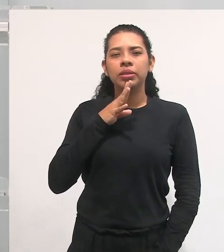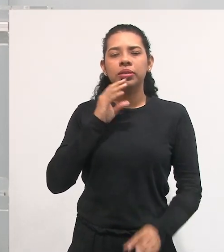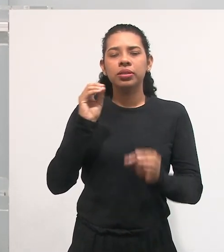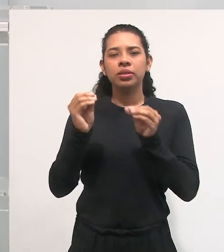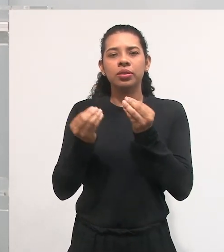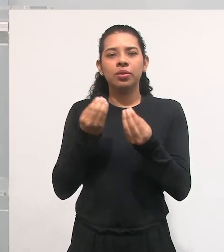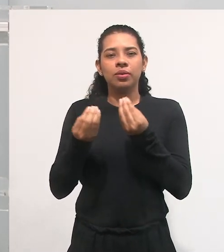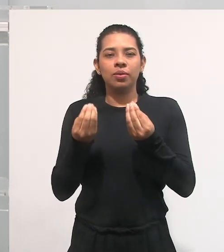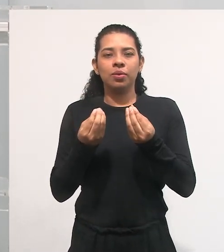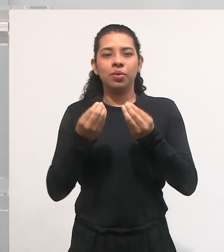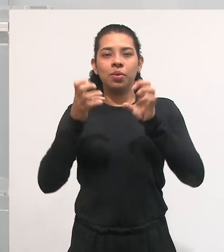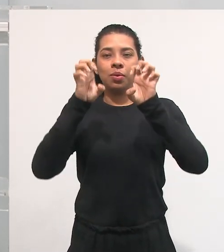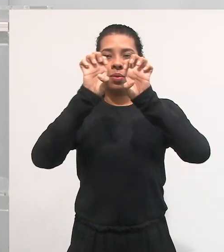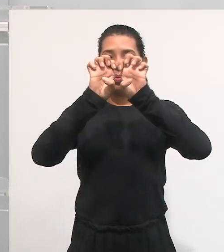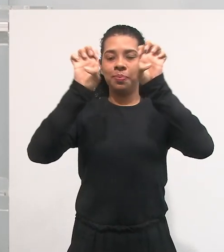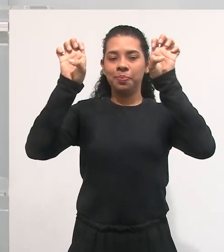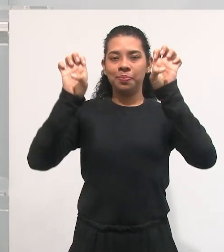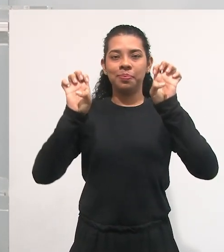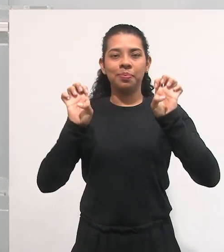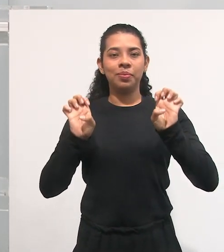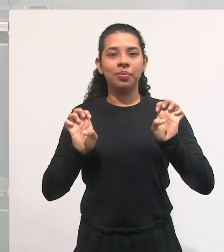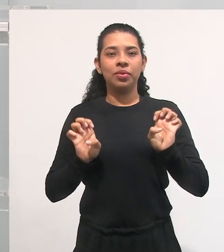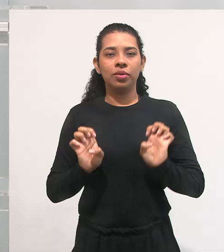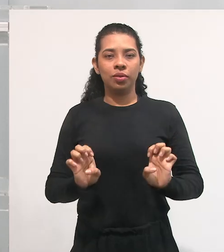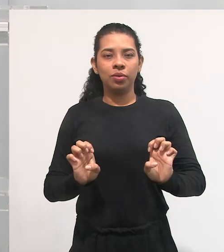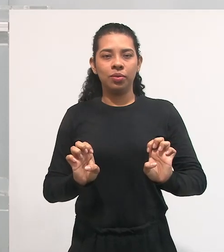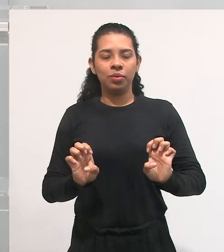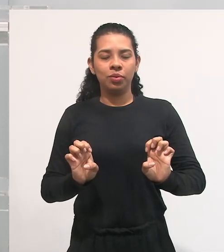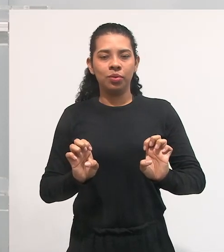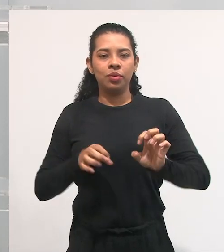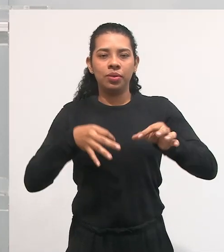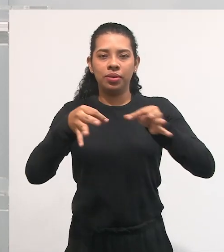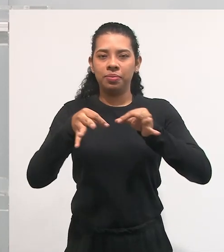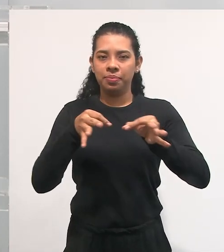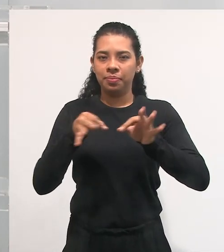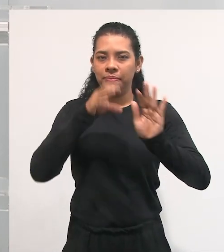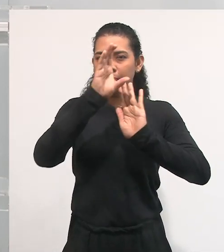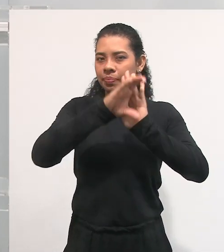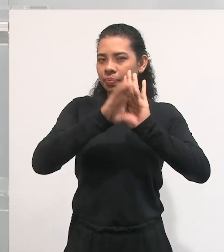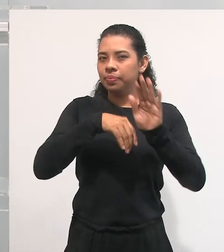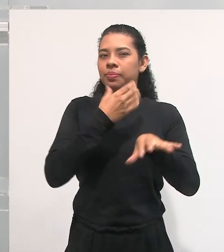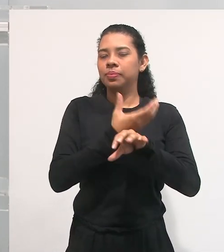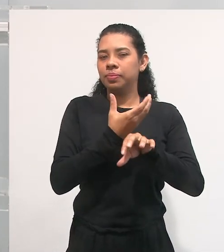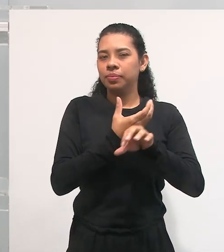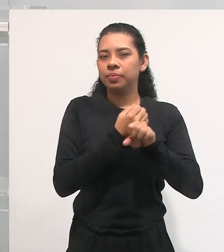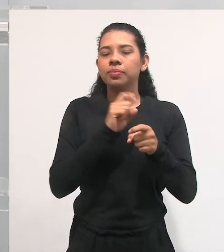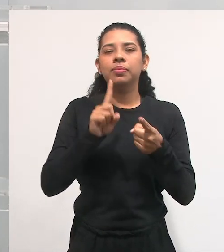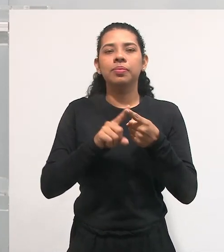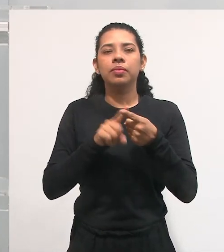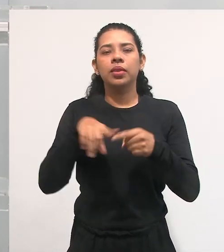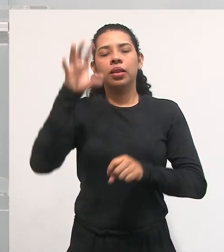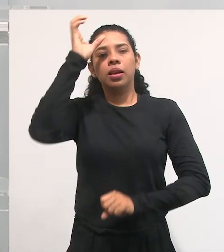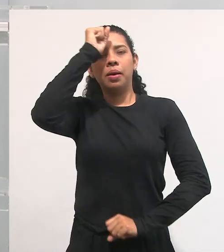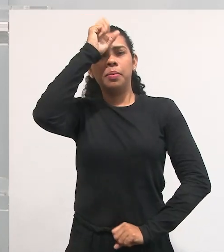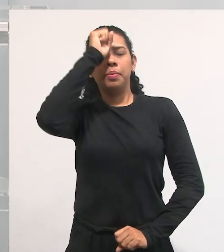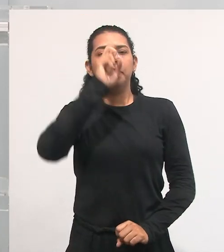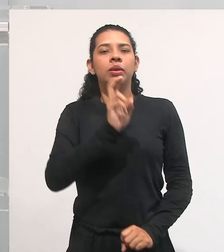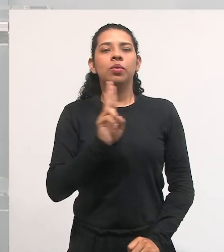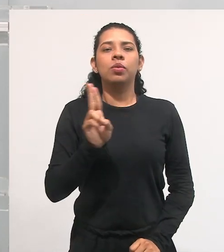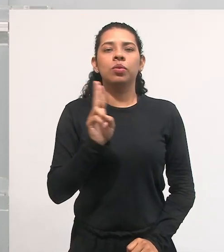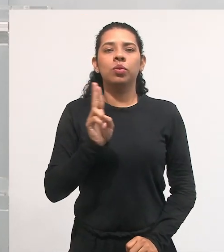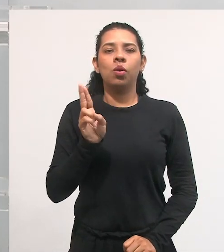a estrutura como se baseia a organização curricular e o nome de alguns documentos que